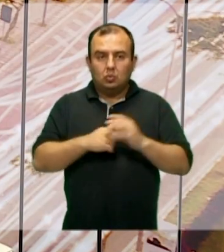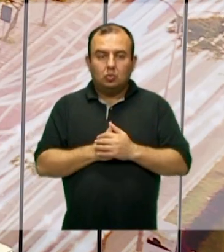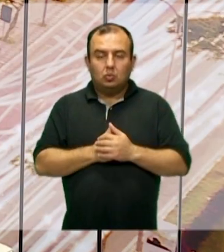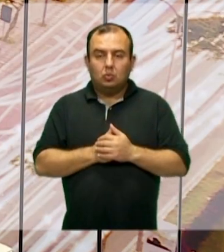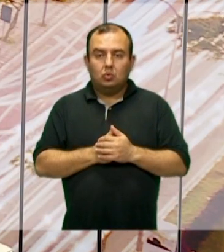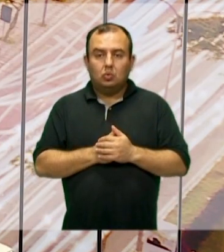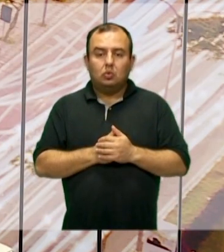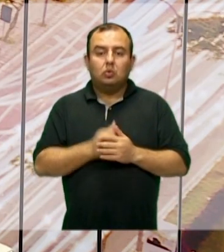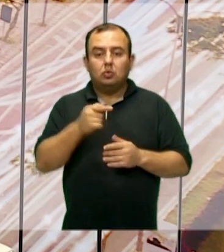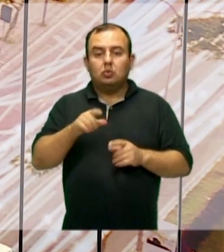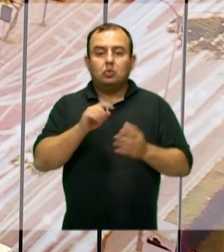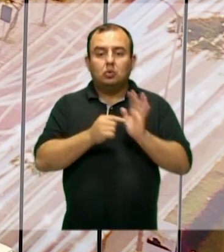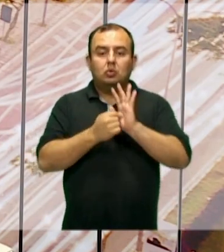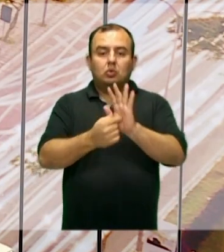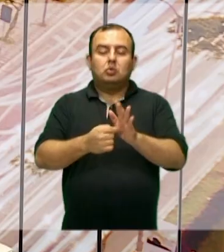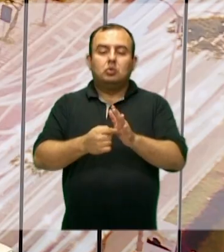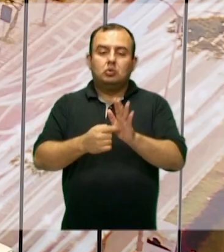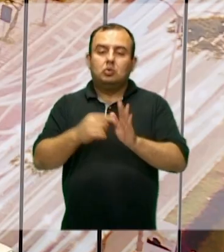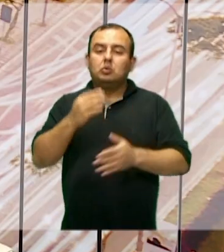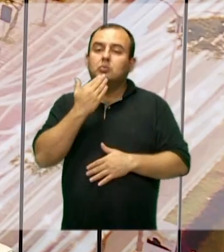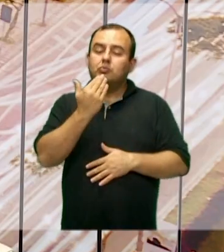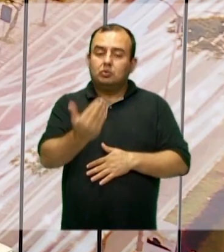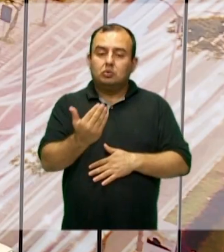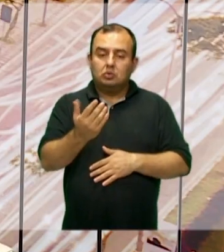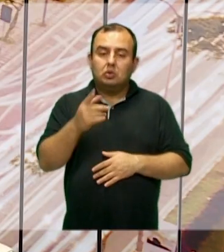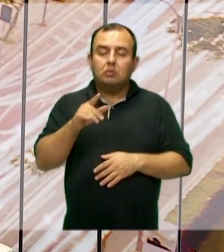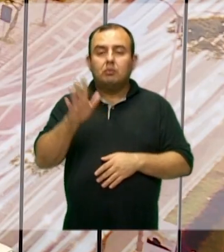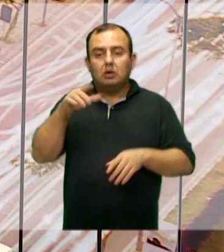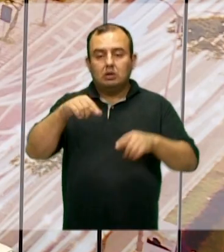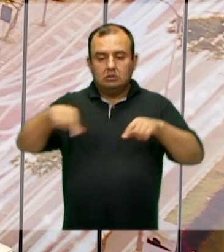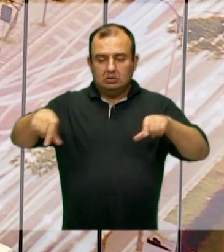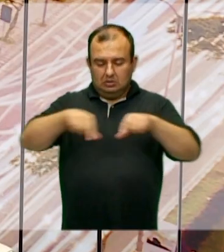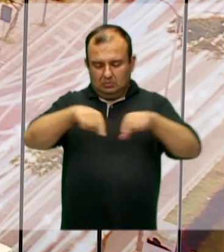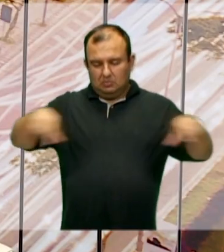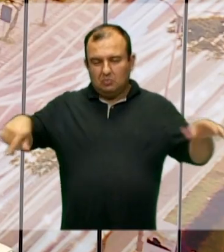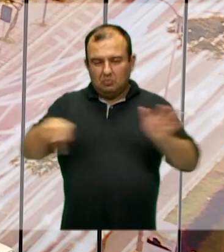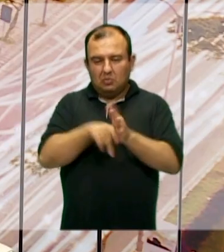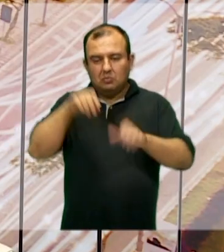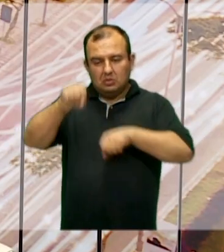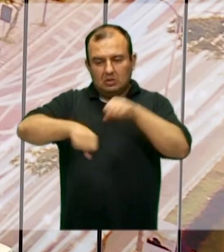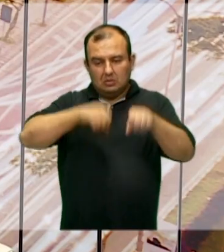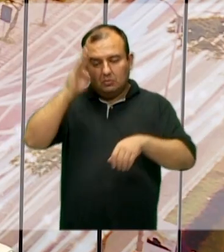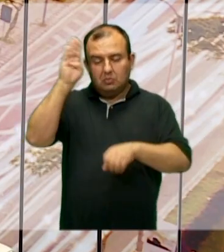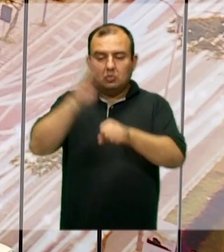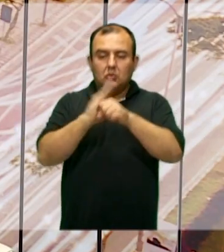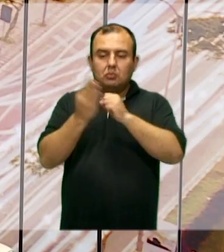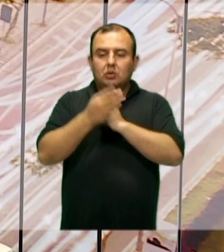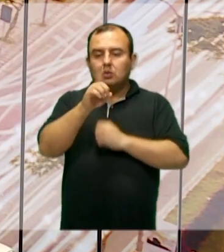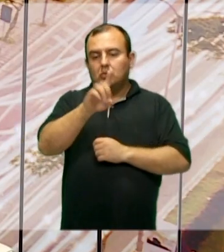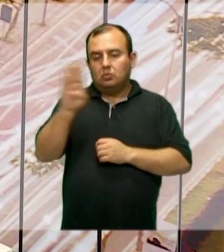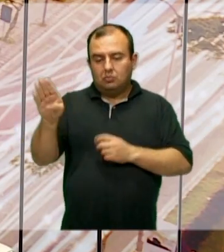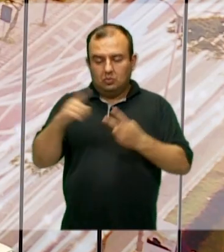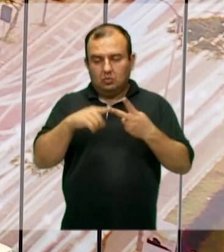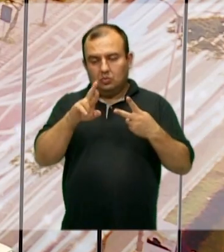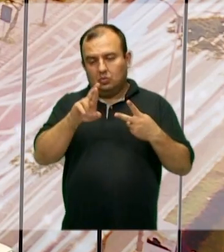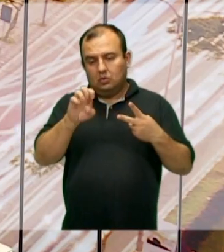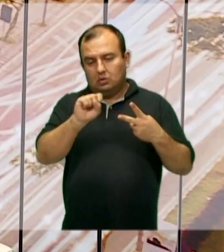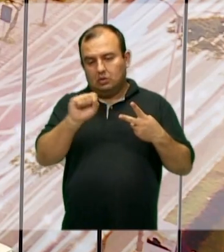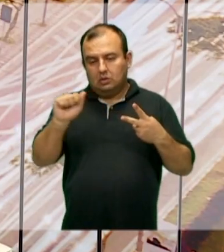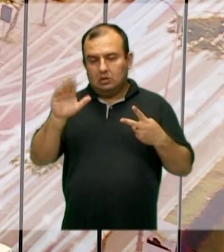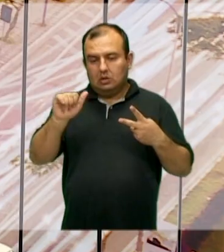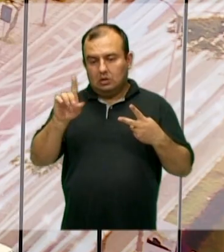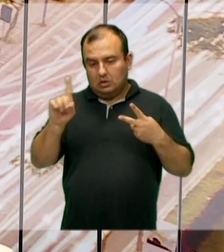que você apresentou uma indicação pedindo mais ciclovias, especialmente nos bairros Dom Bosco, Ressacada, Centro e